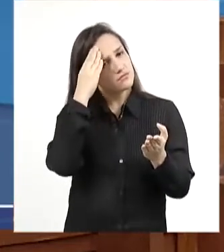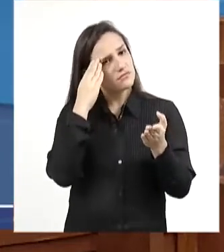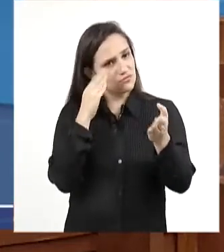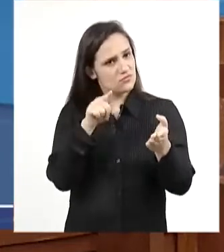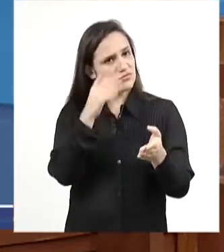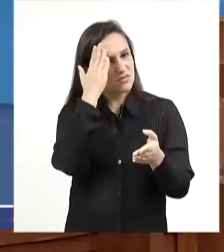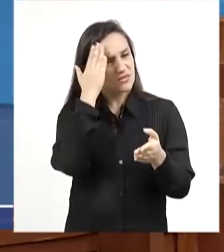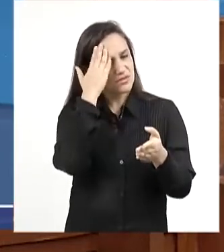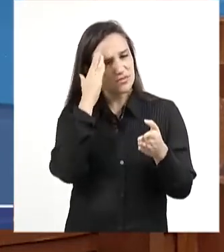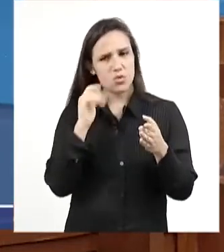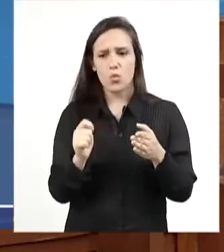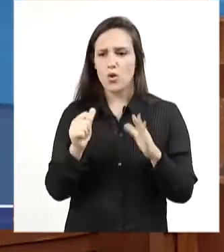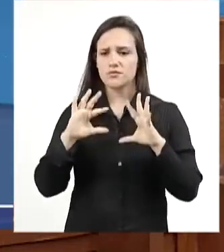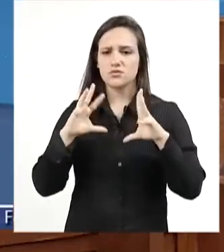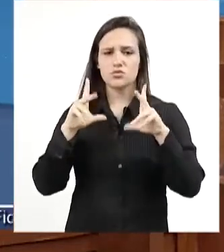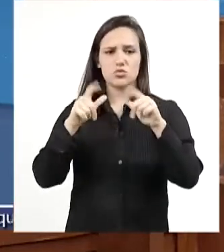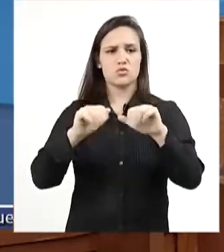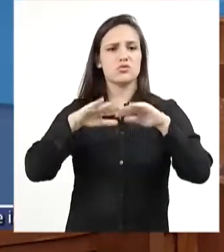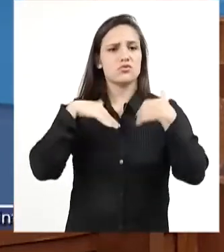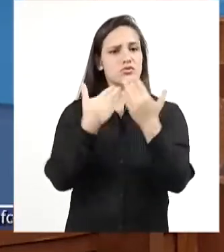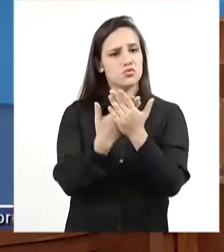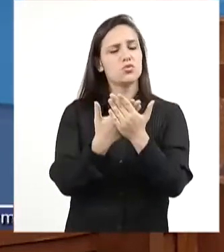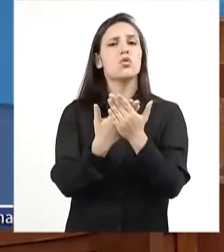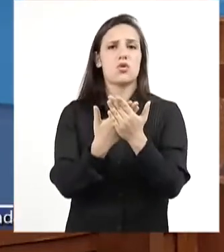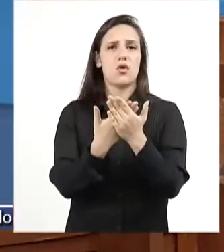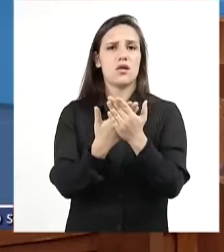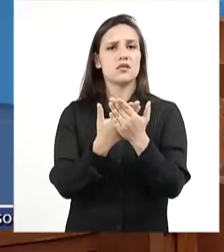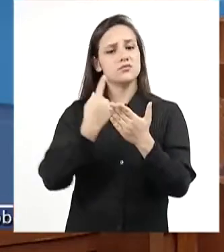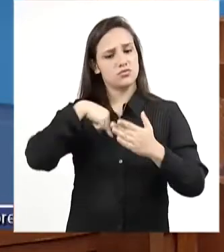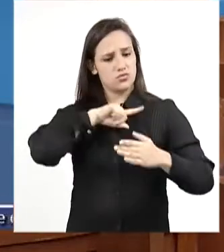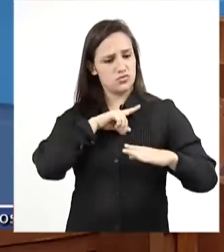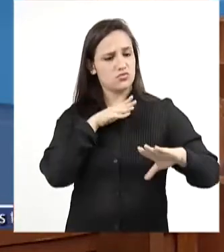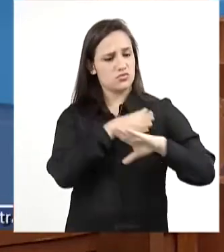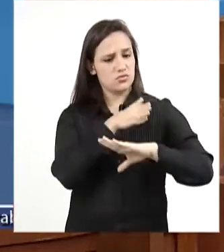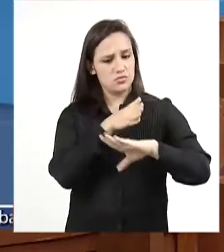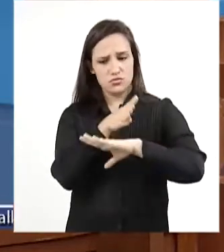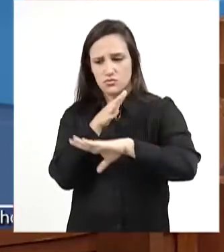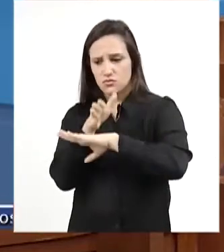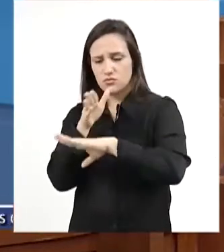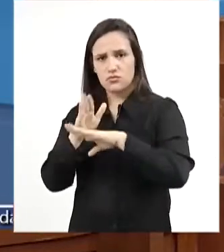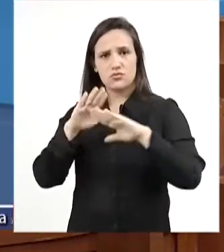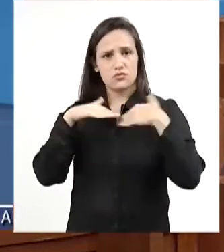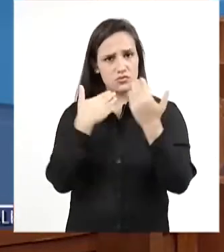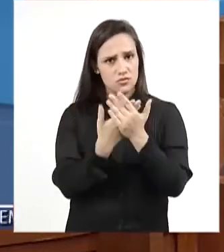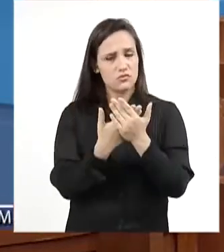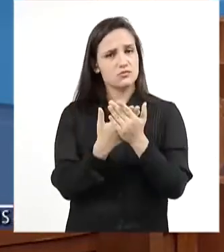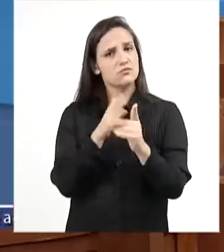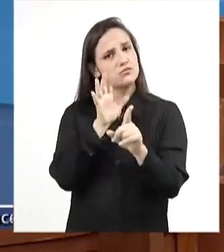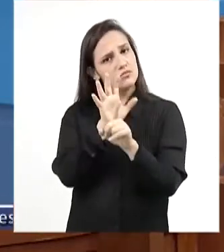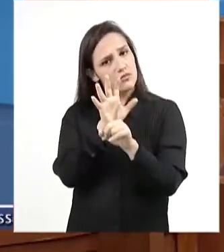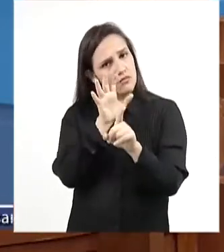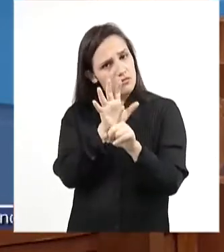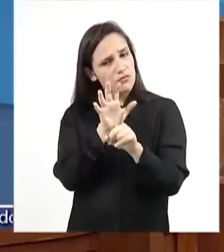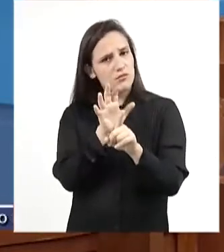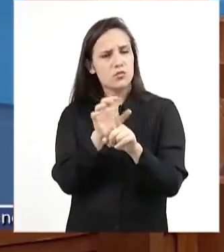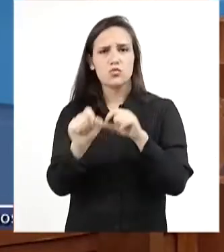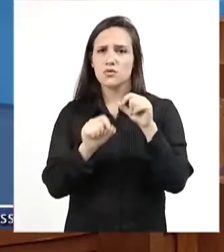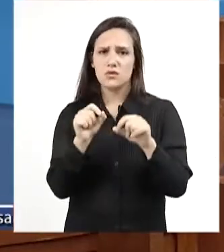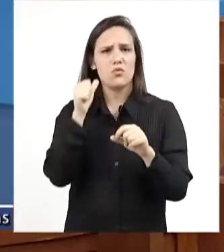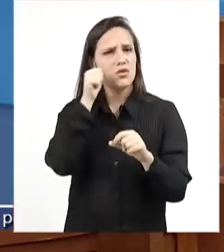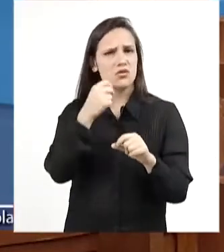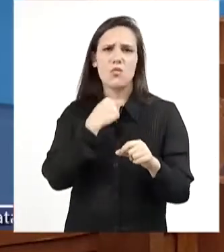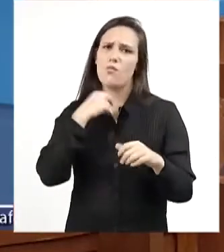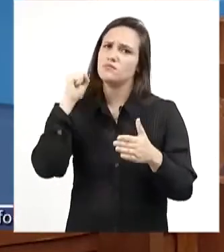as escolas do nosso estado, para incutir na cabeça do nosso garoto, cada vez mais precoce, que em mulher não se